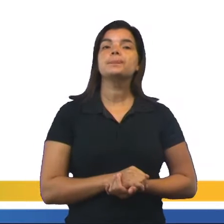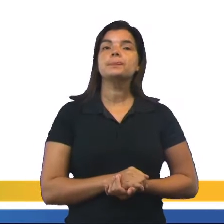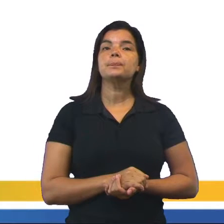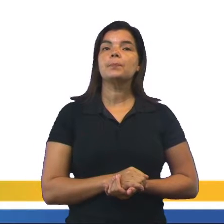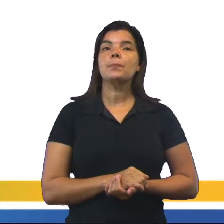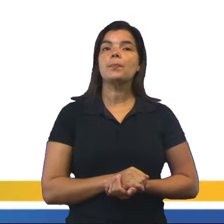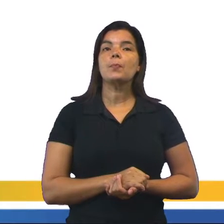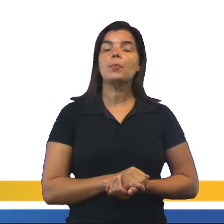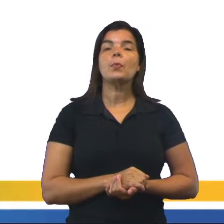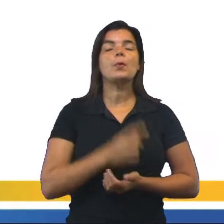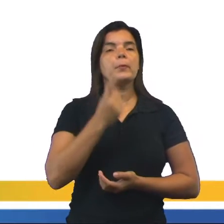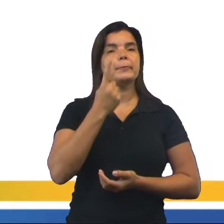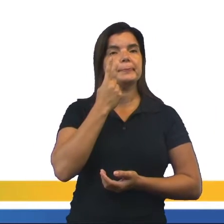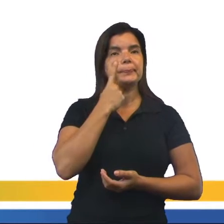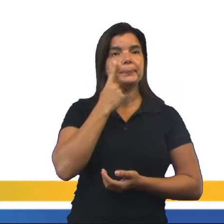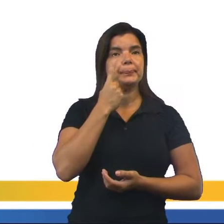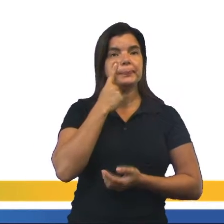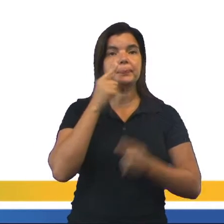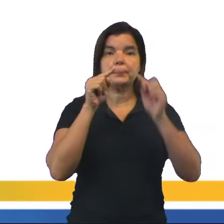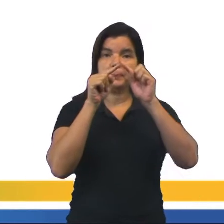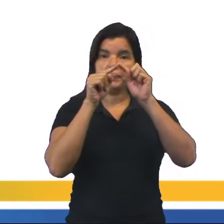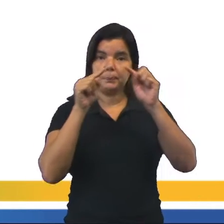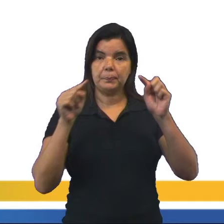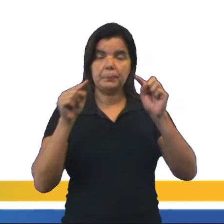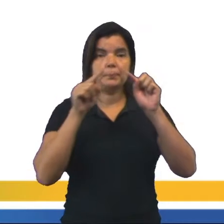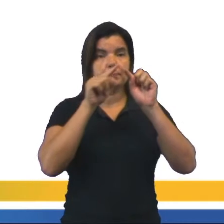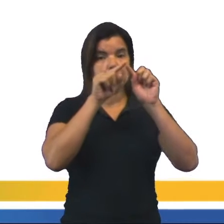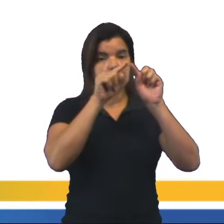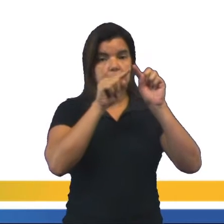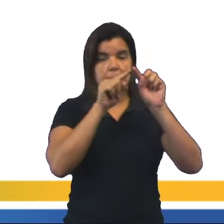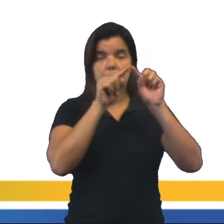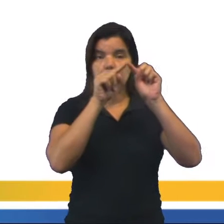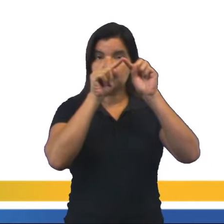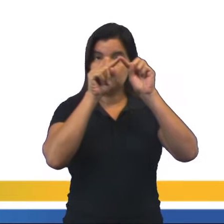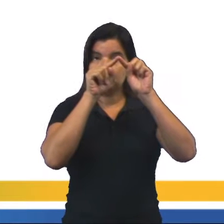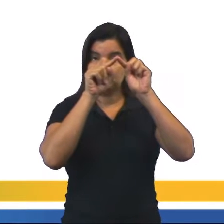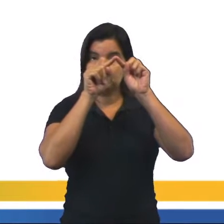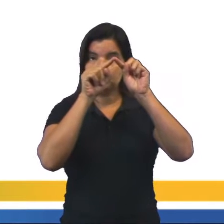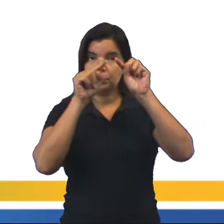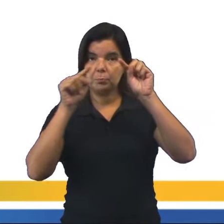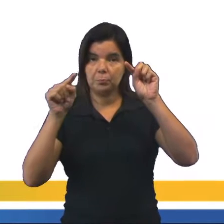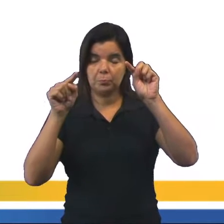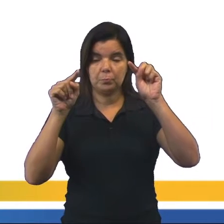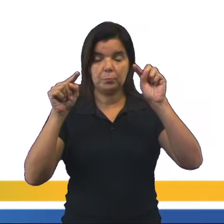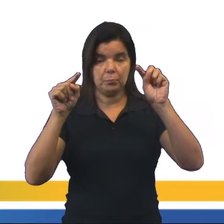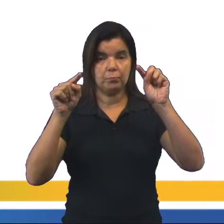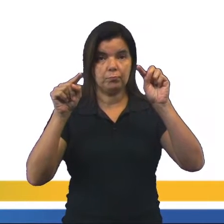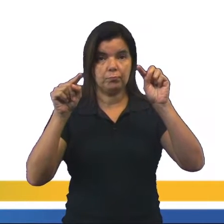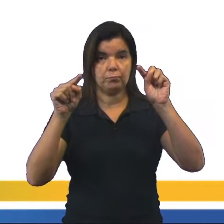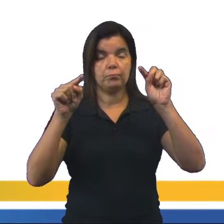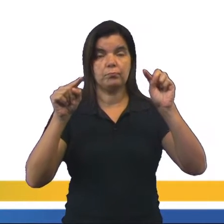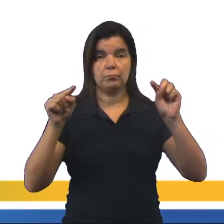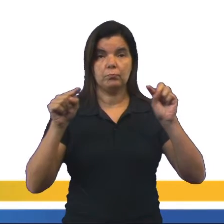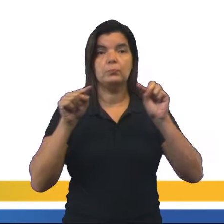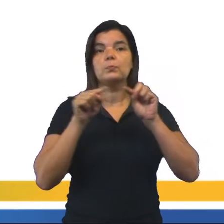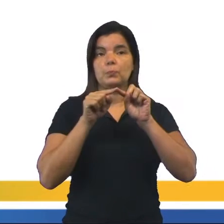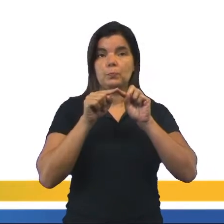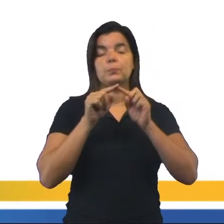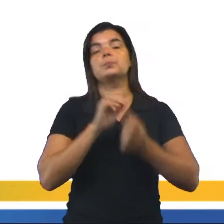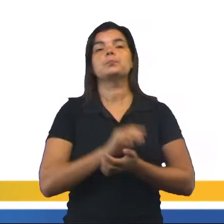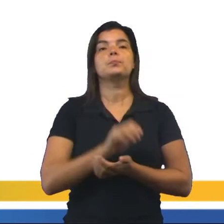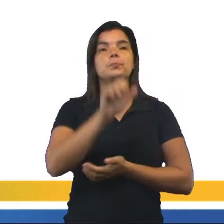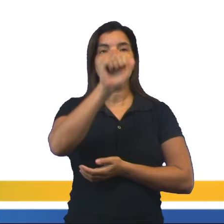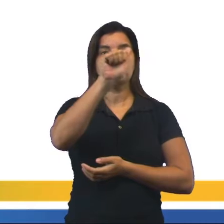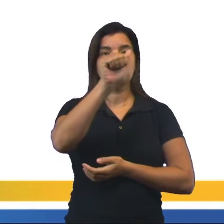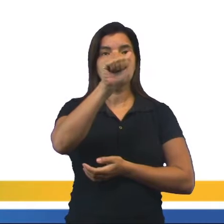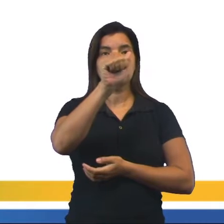Então vamos lá. Observando primeiro o triângulo. Observe aí as vértices, né? Que nós vamos ter aí o